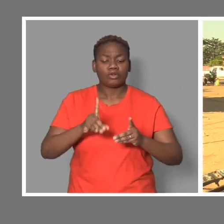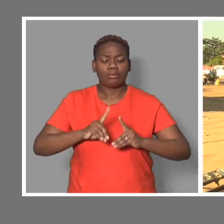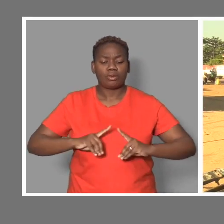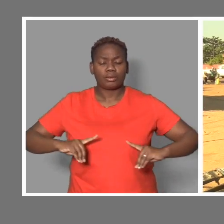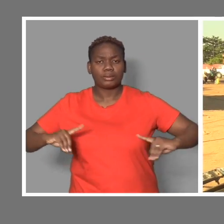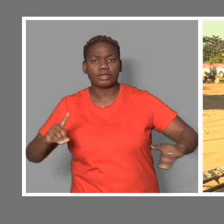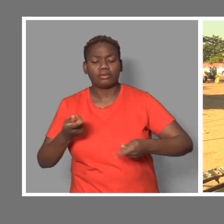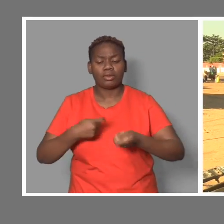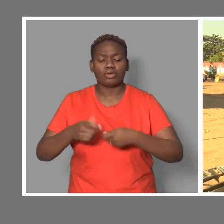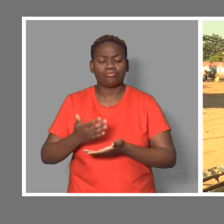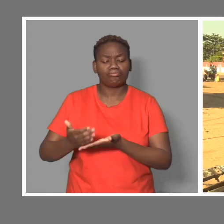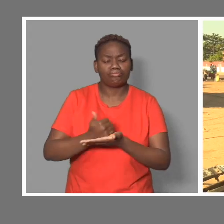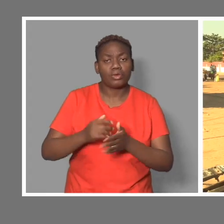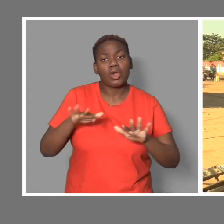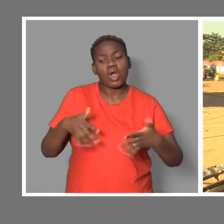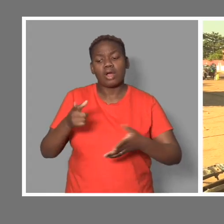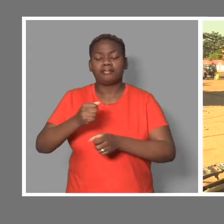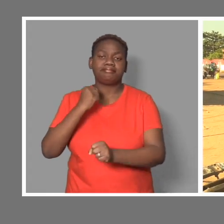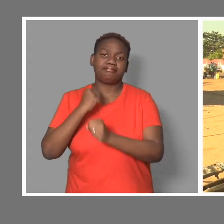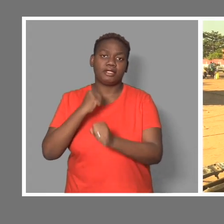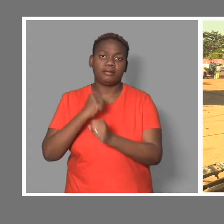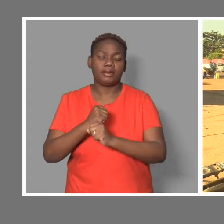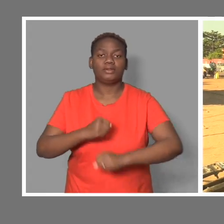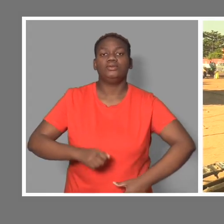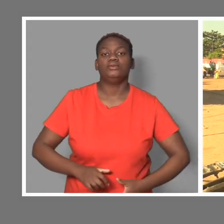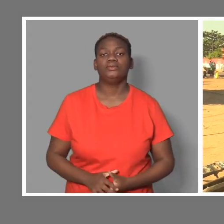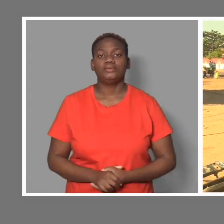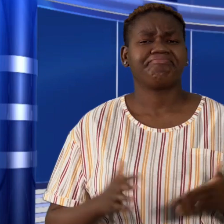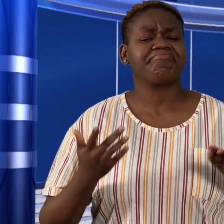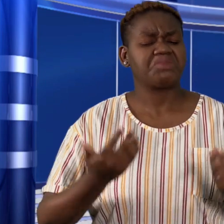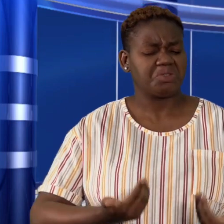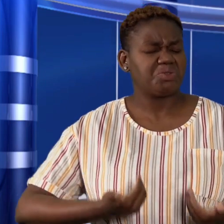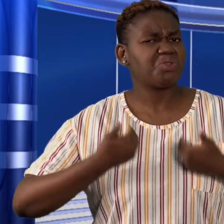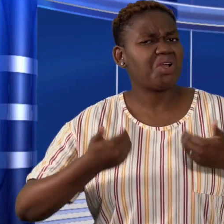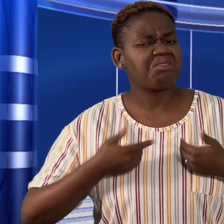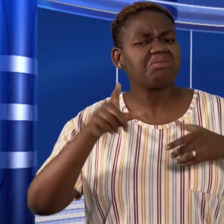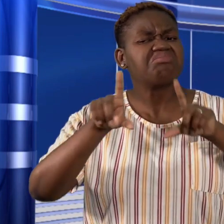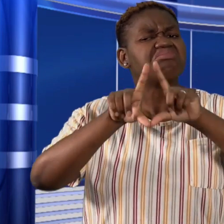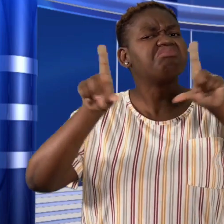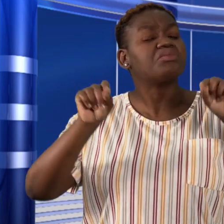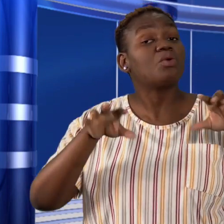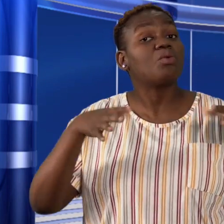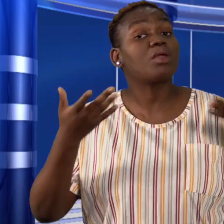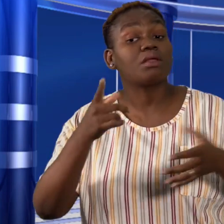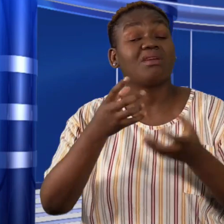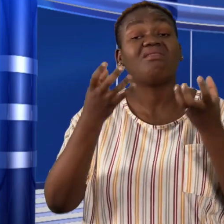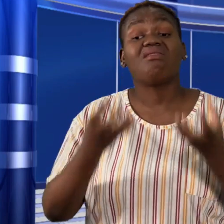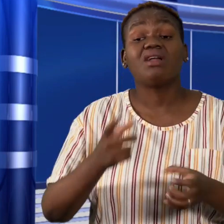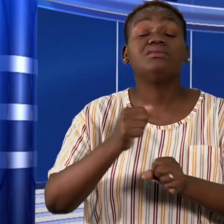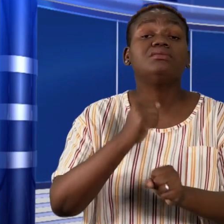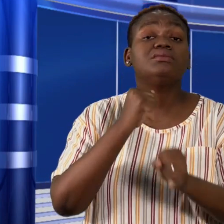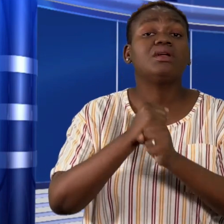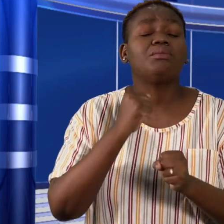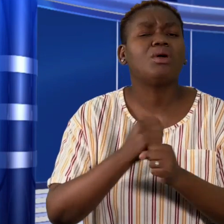população moçambicana é economicamente ativa. Ainda sobre o desemprego que assola os jovens,